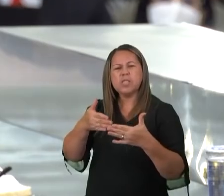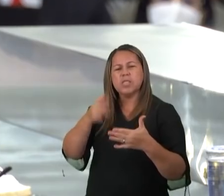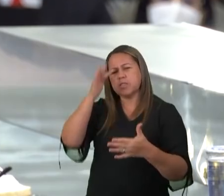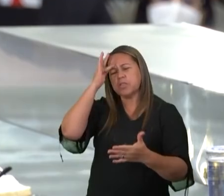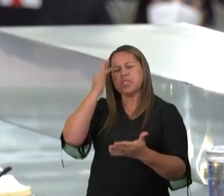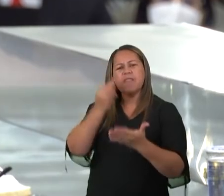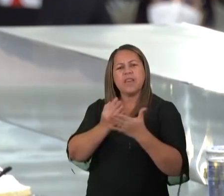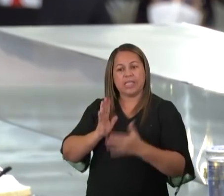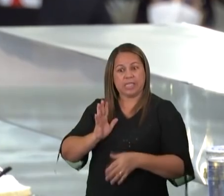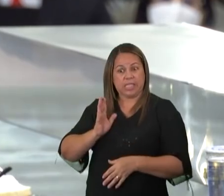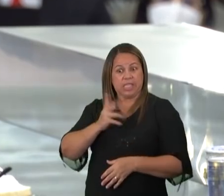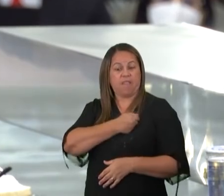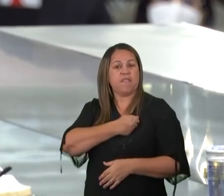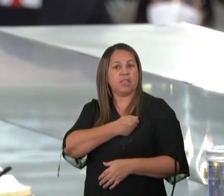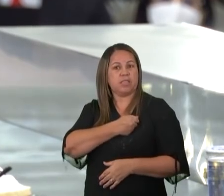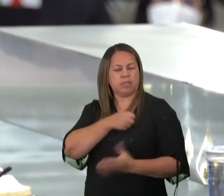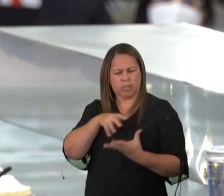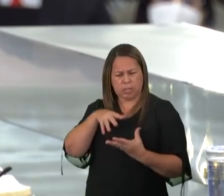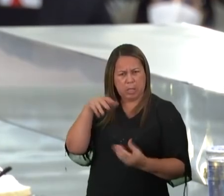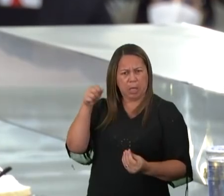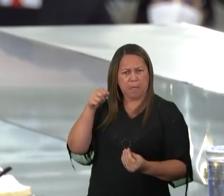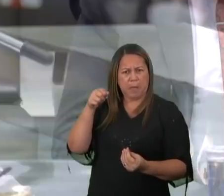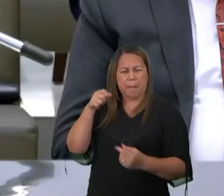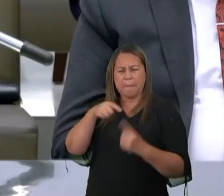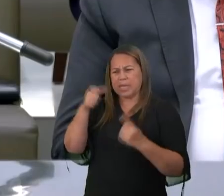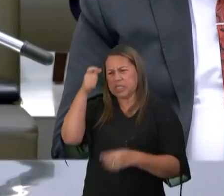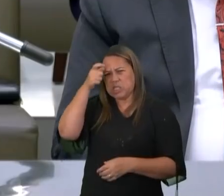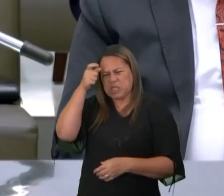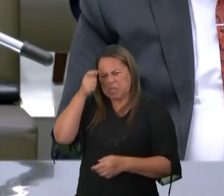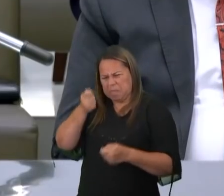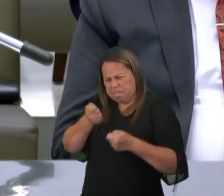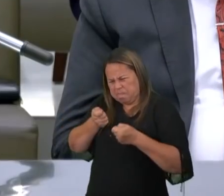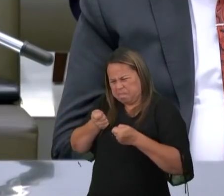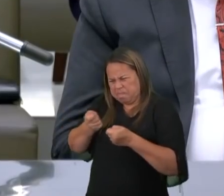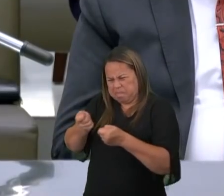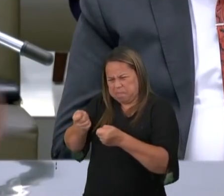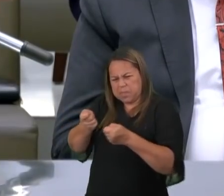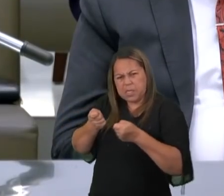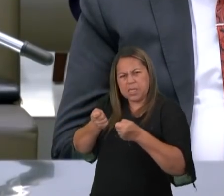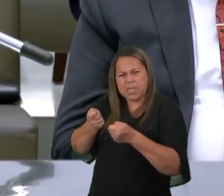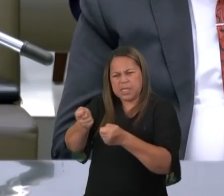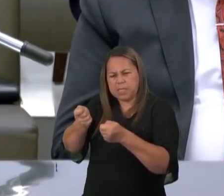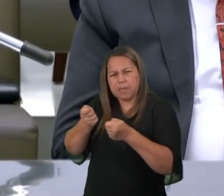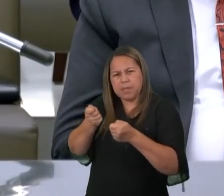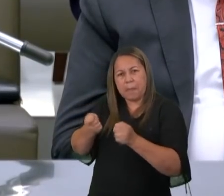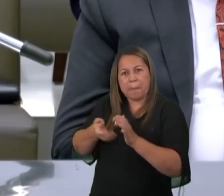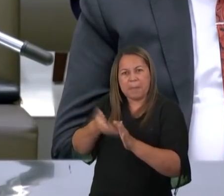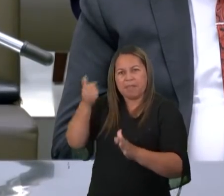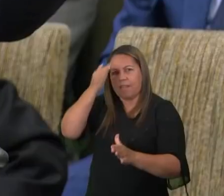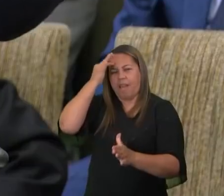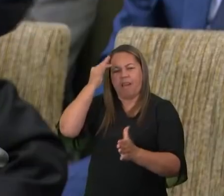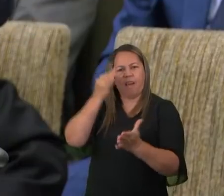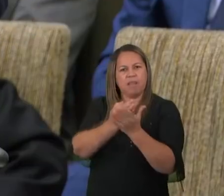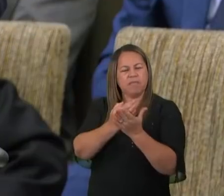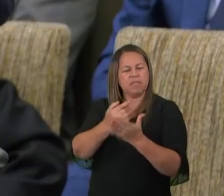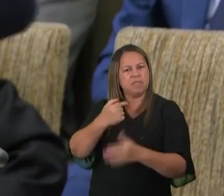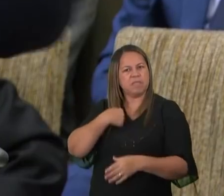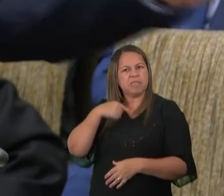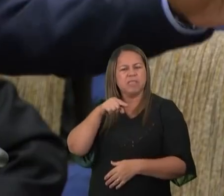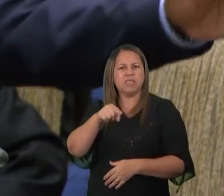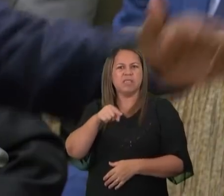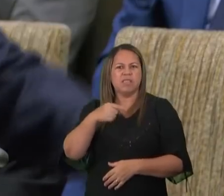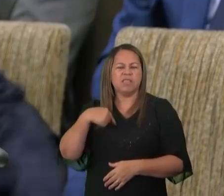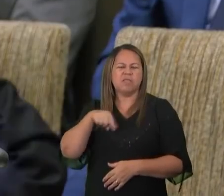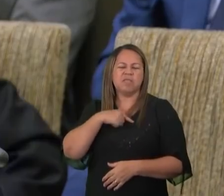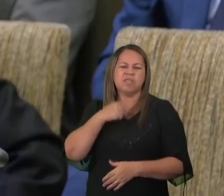Se ele ataca a nossa fé, se ele tem acesso à nossa fé, se ele atinge a minha e a tua fé, estamos